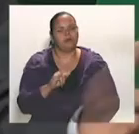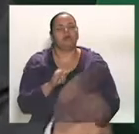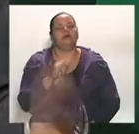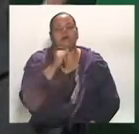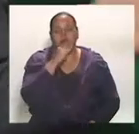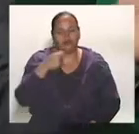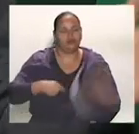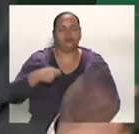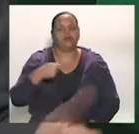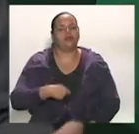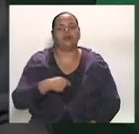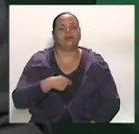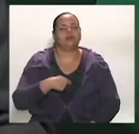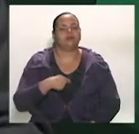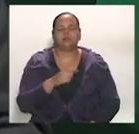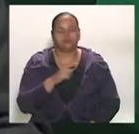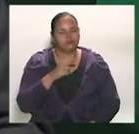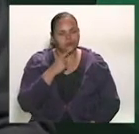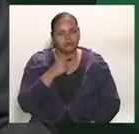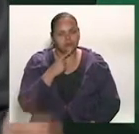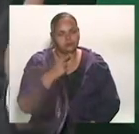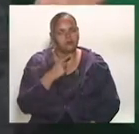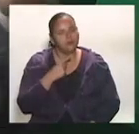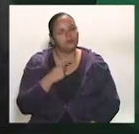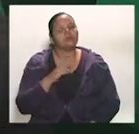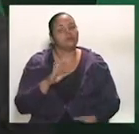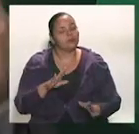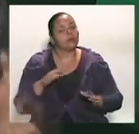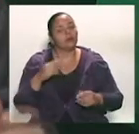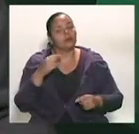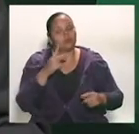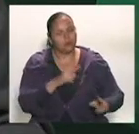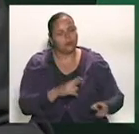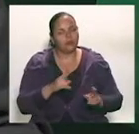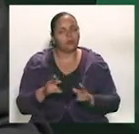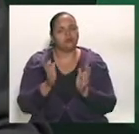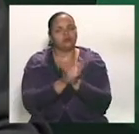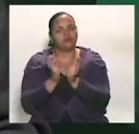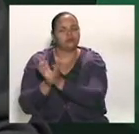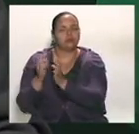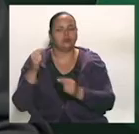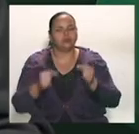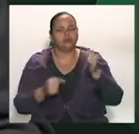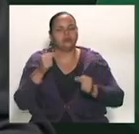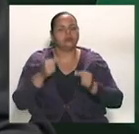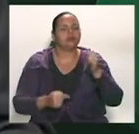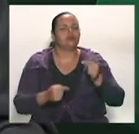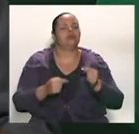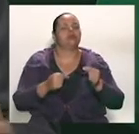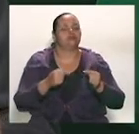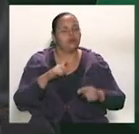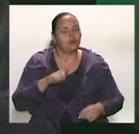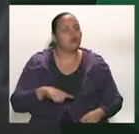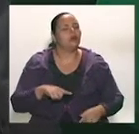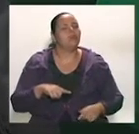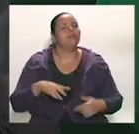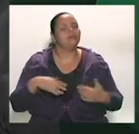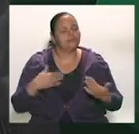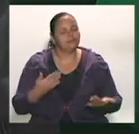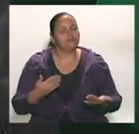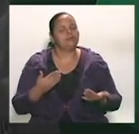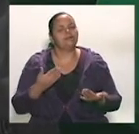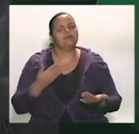com as exigências do Ministério da Educação. Uhum. Os partidos políticos a mesma coisa, né? Os partidos políticos